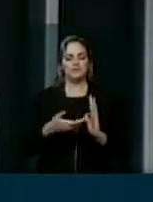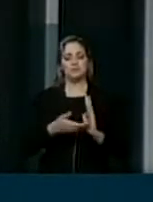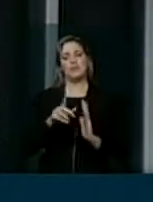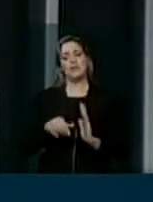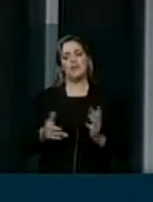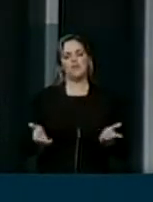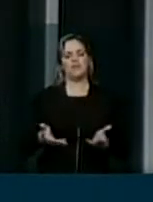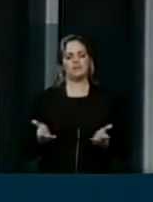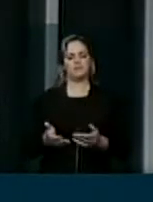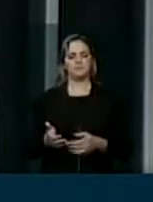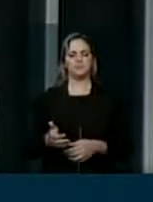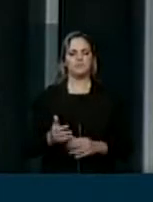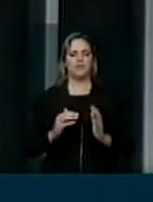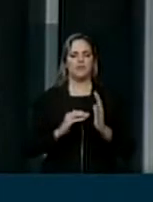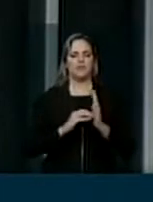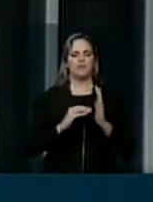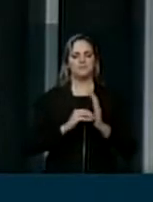Eu quero